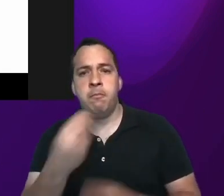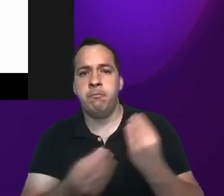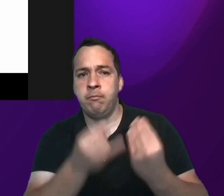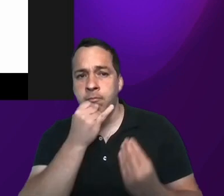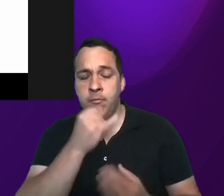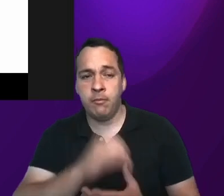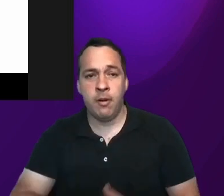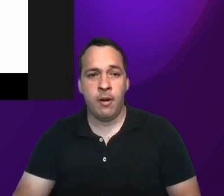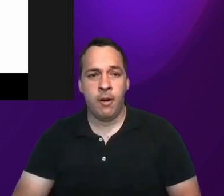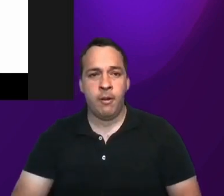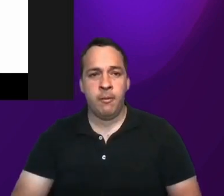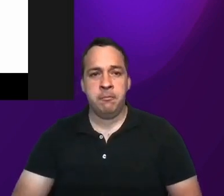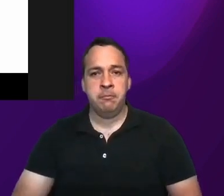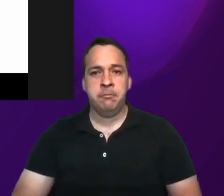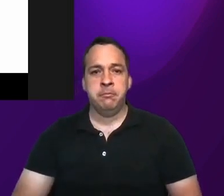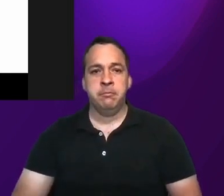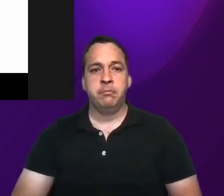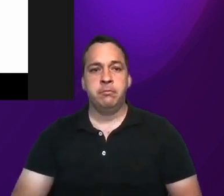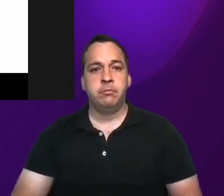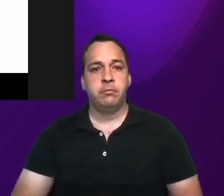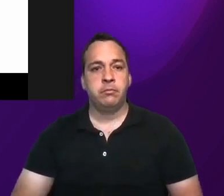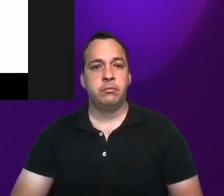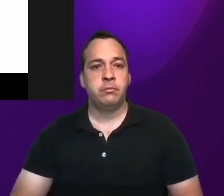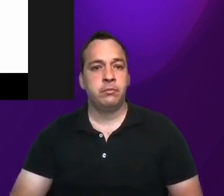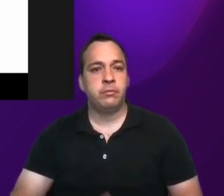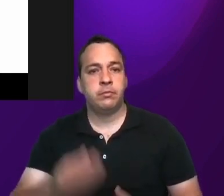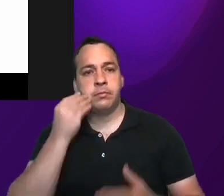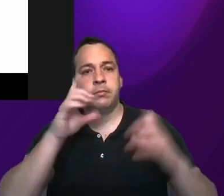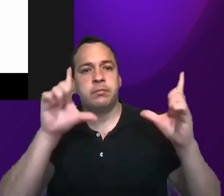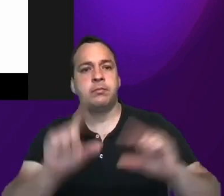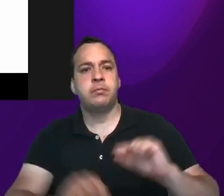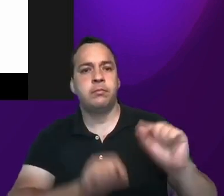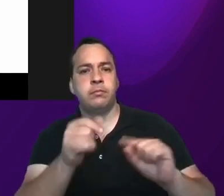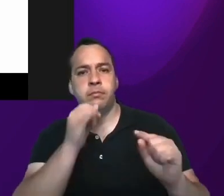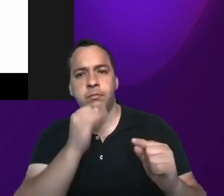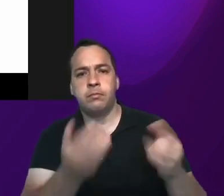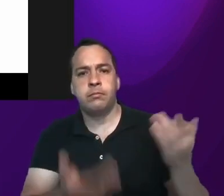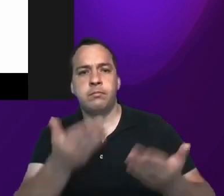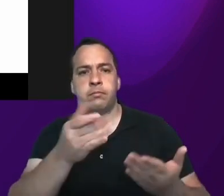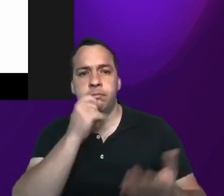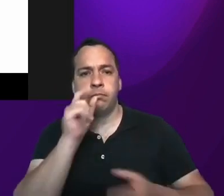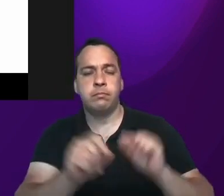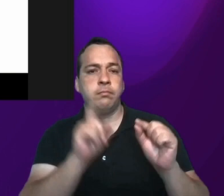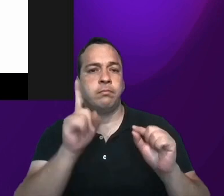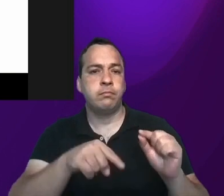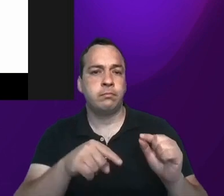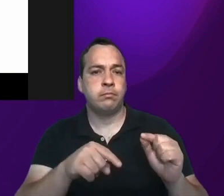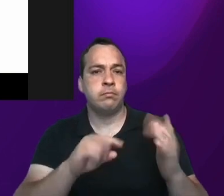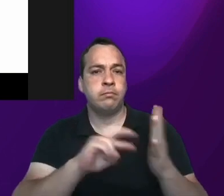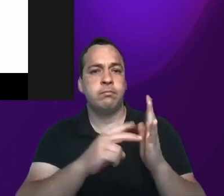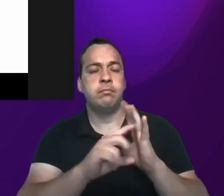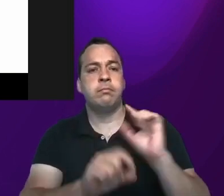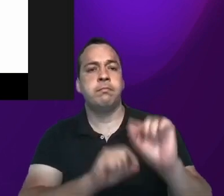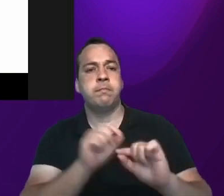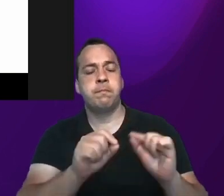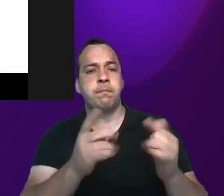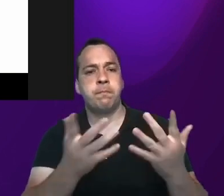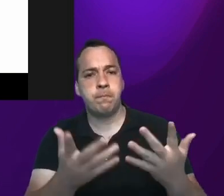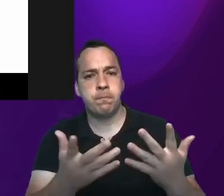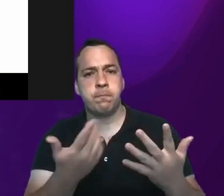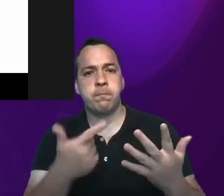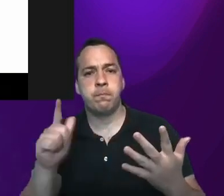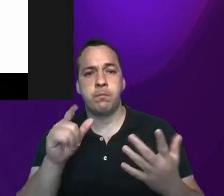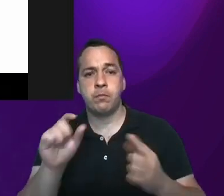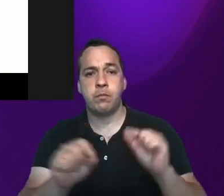tentar diminuir a frequência e a gravidade da hipotensão também seria